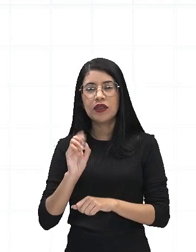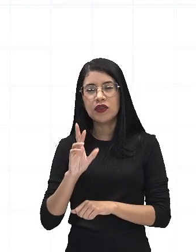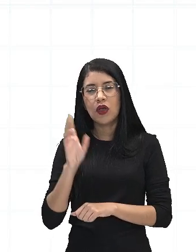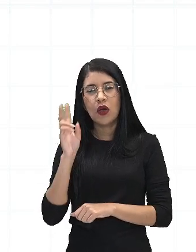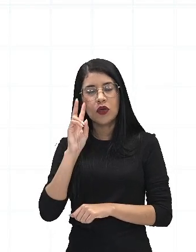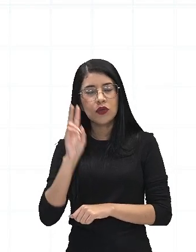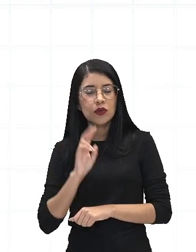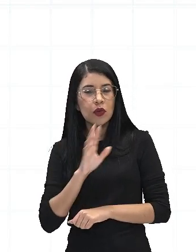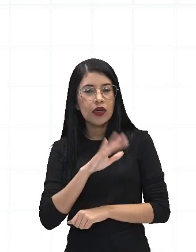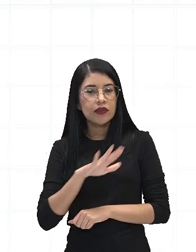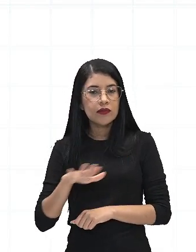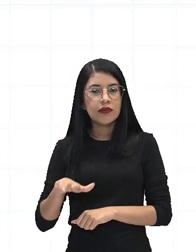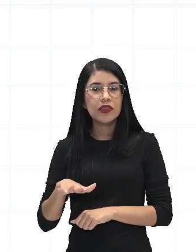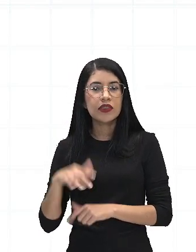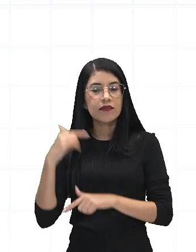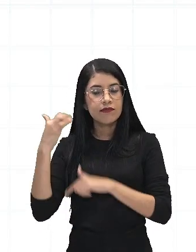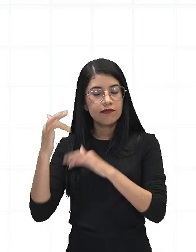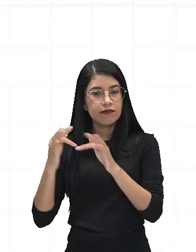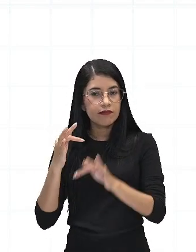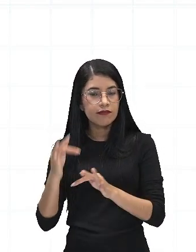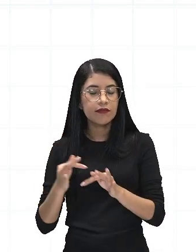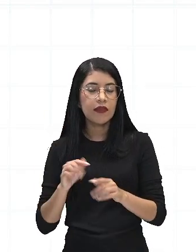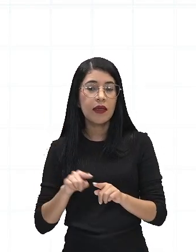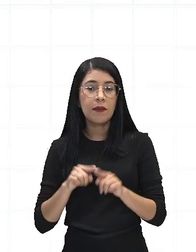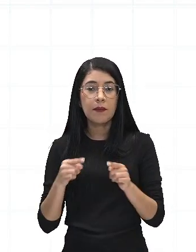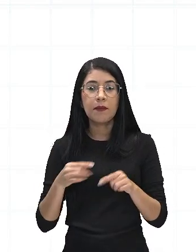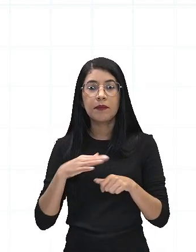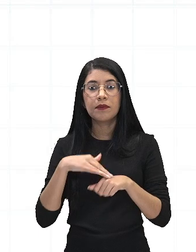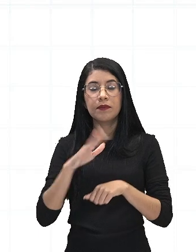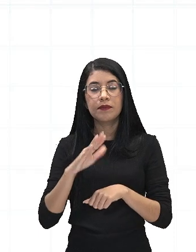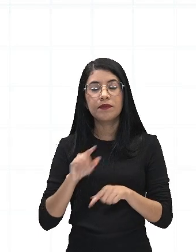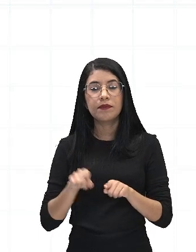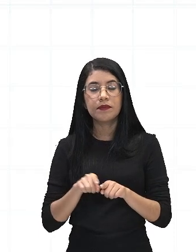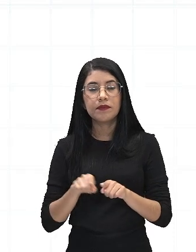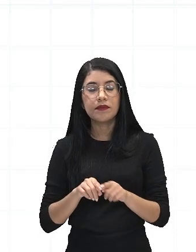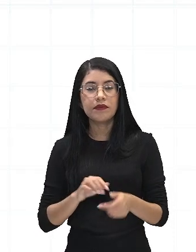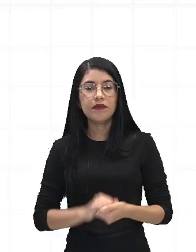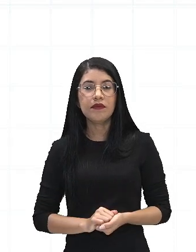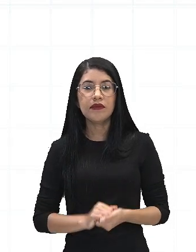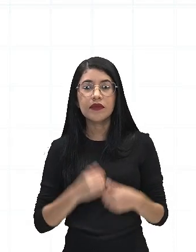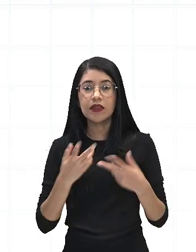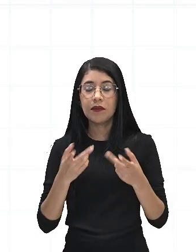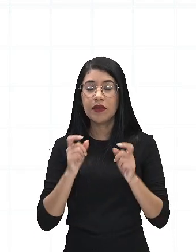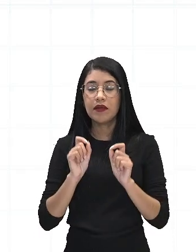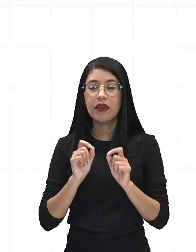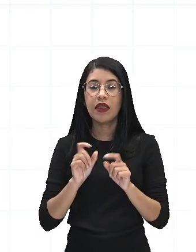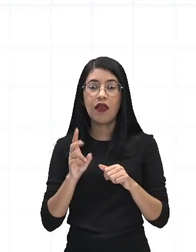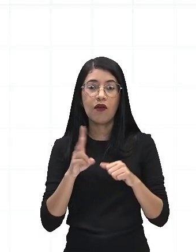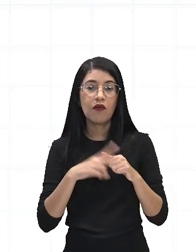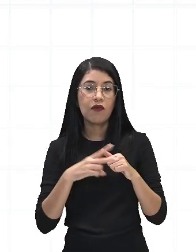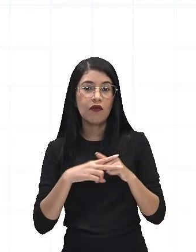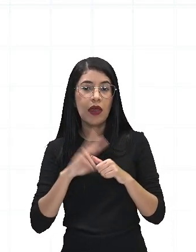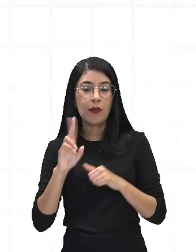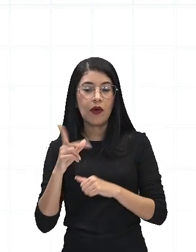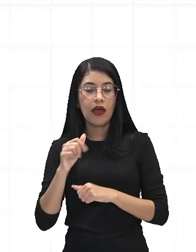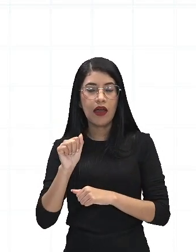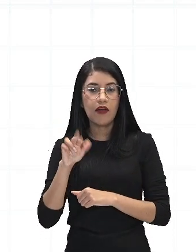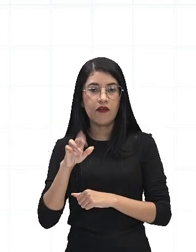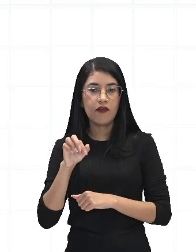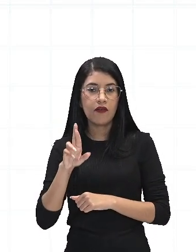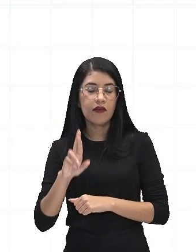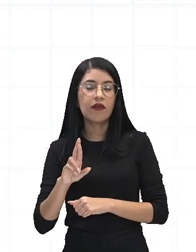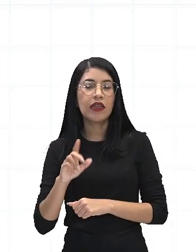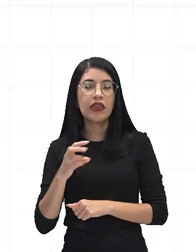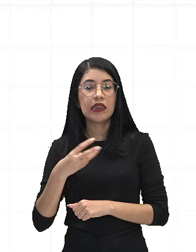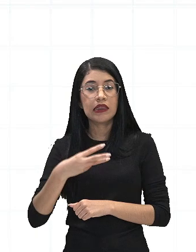nossa tradição oral. Muito mais. Observem que o nosso verbo haver aí está na terceira pessoa do